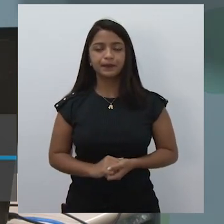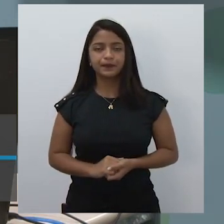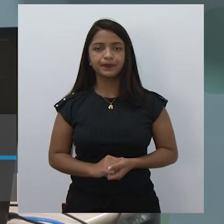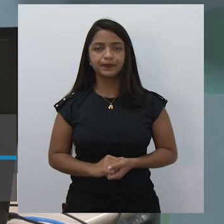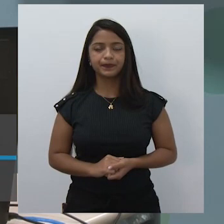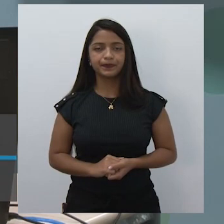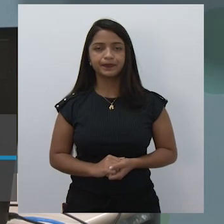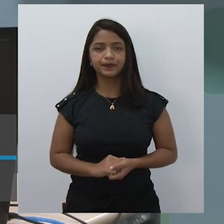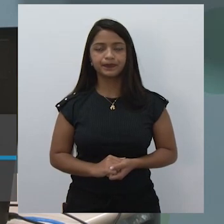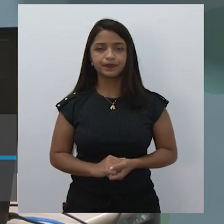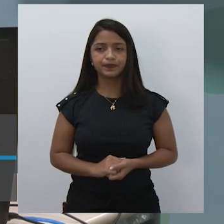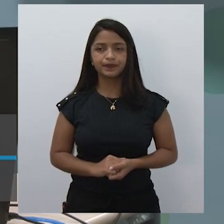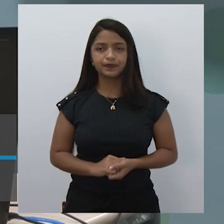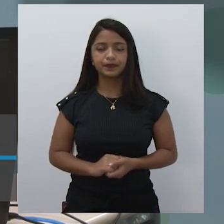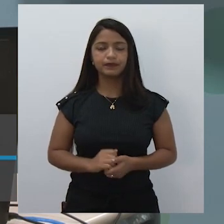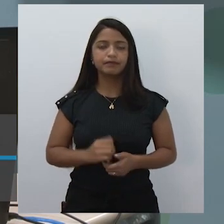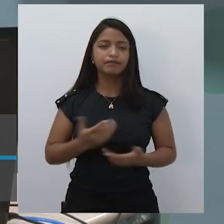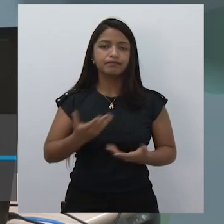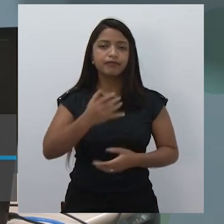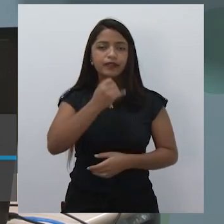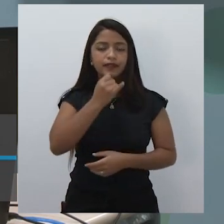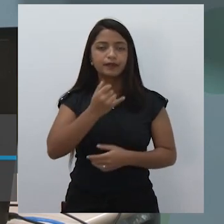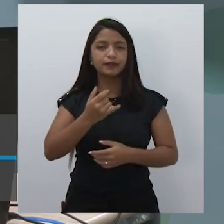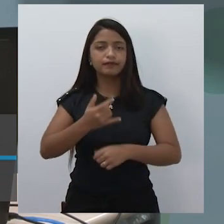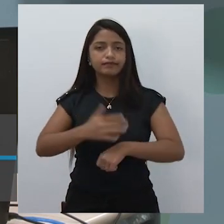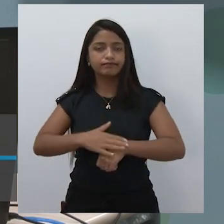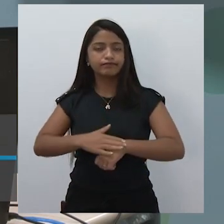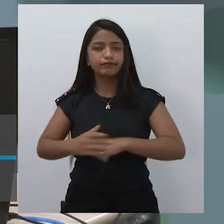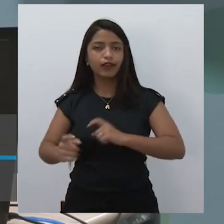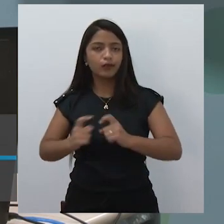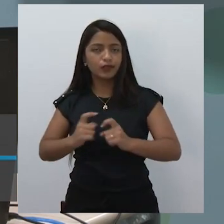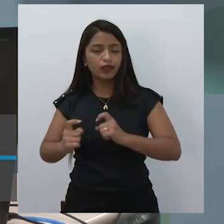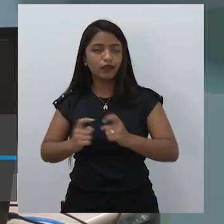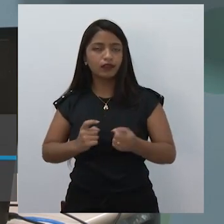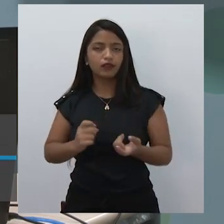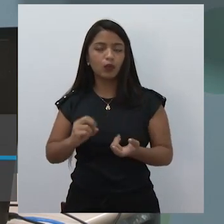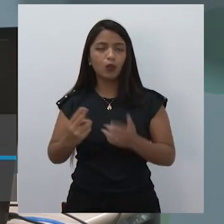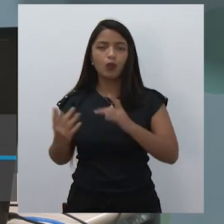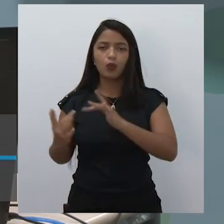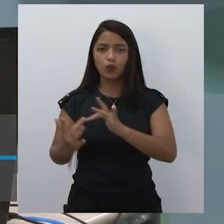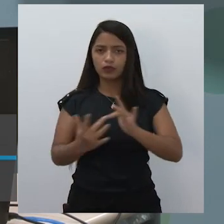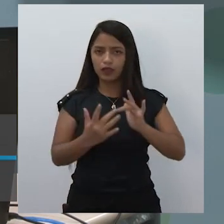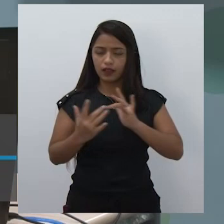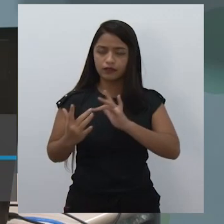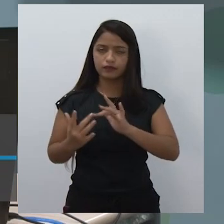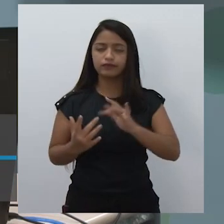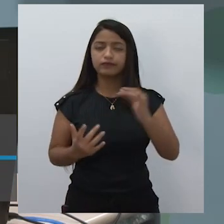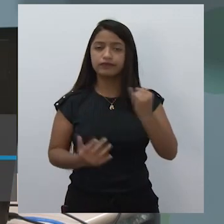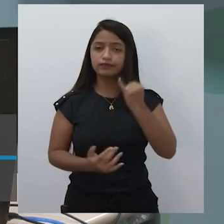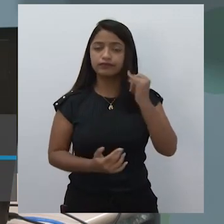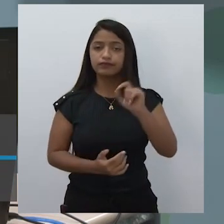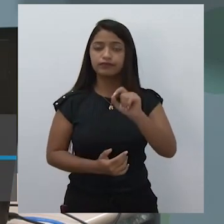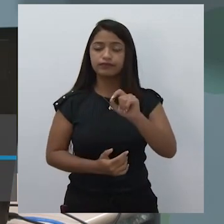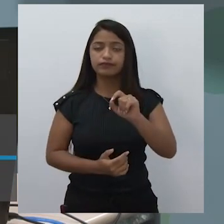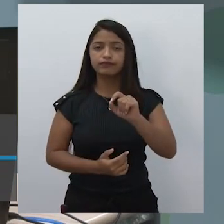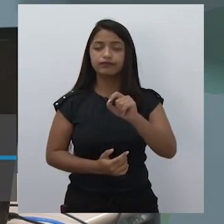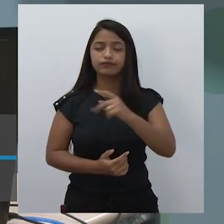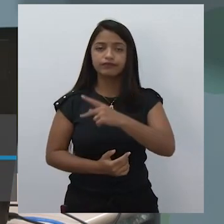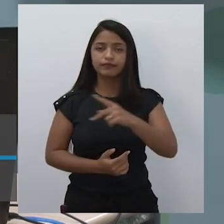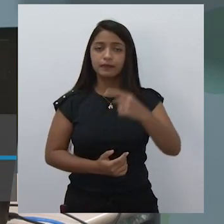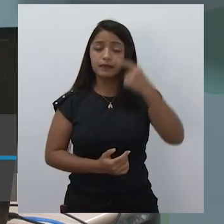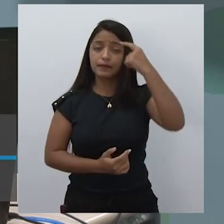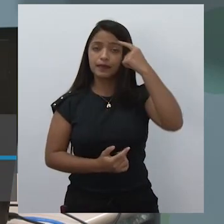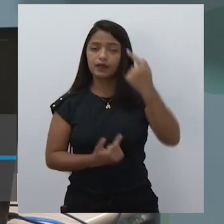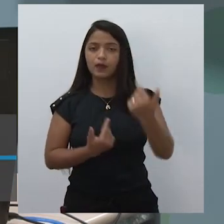eles têm, né, de reunião, de contato, né, que eles tenham essa perspectiva